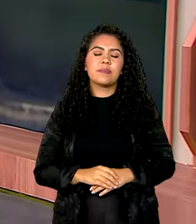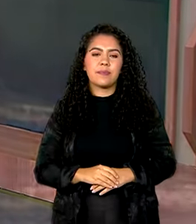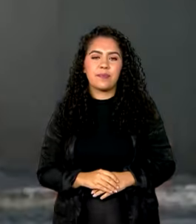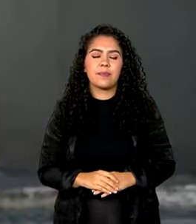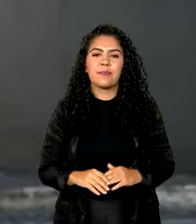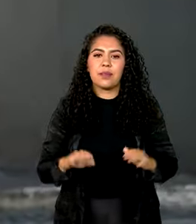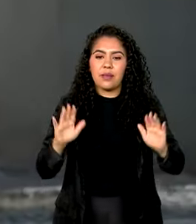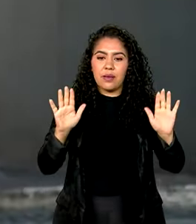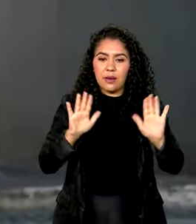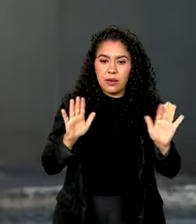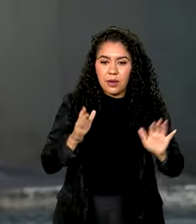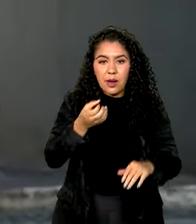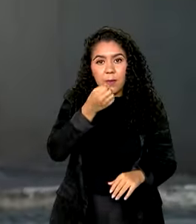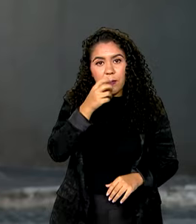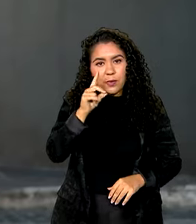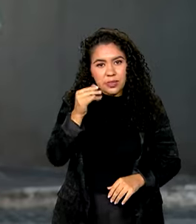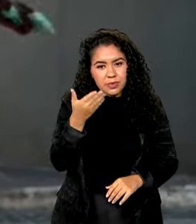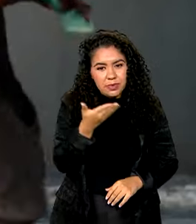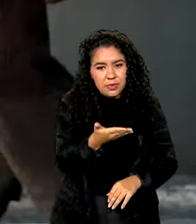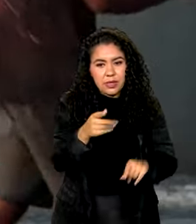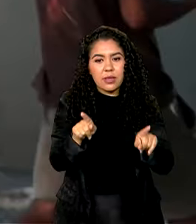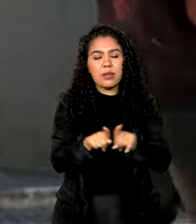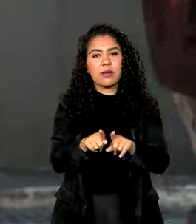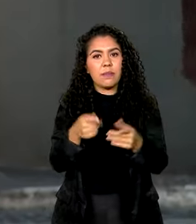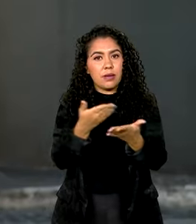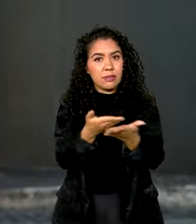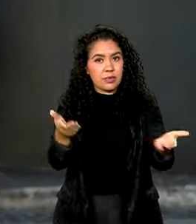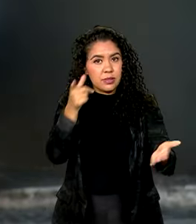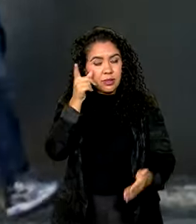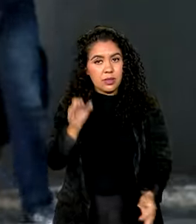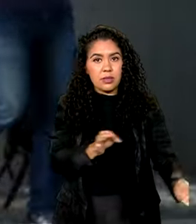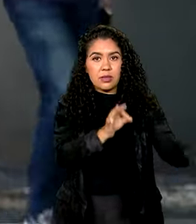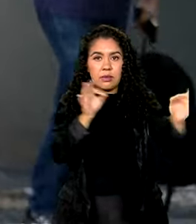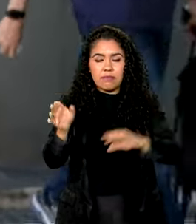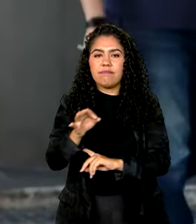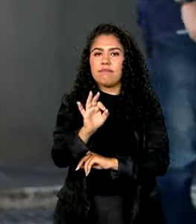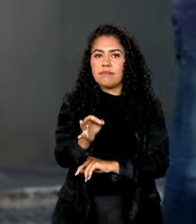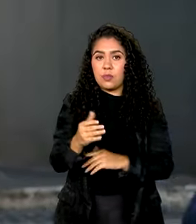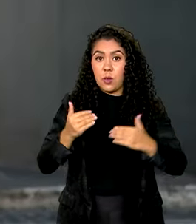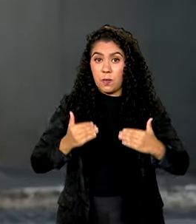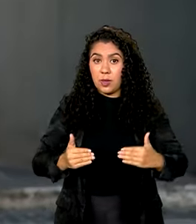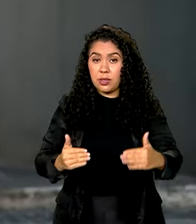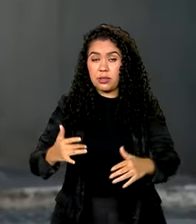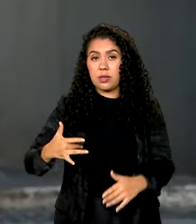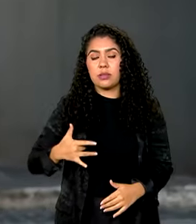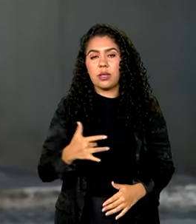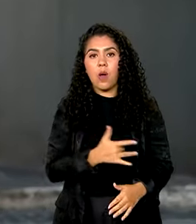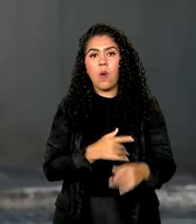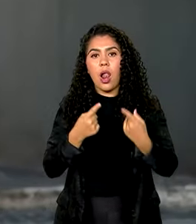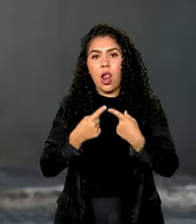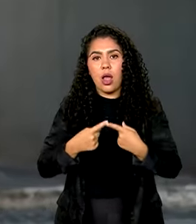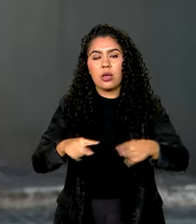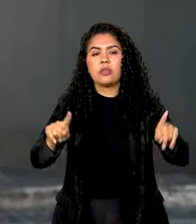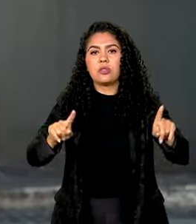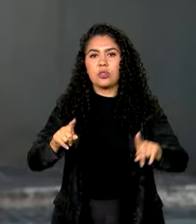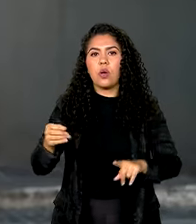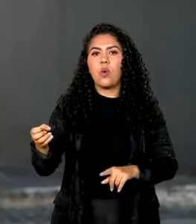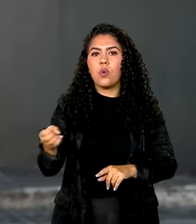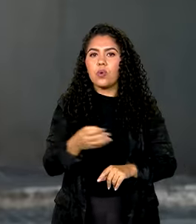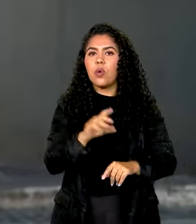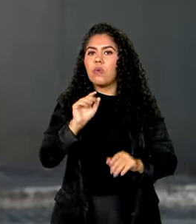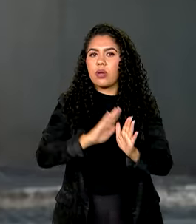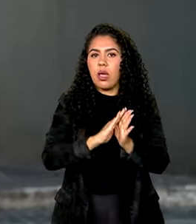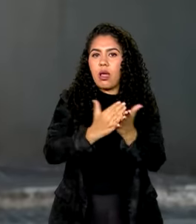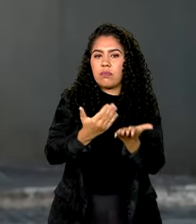Oi, Vanessa, bom dia para você, bom dia a todos. Isso mesmo, o Ministério da Saúde lançou uma nova edição da Caderneta da